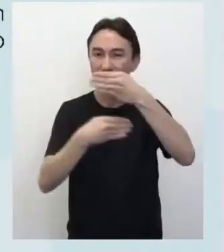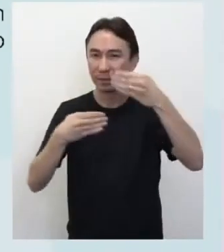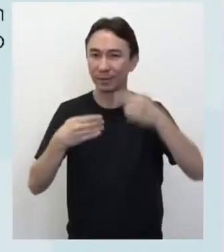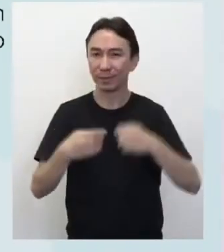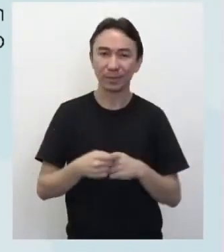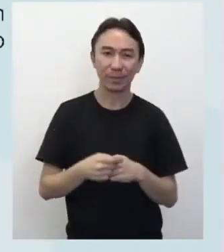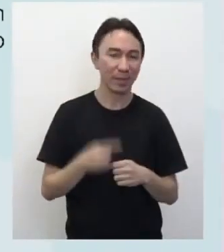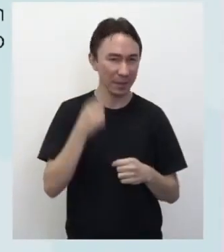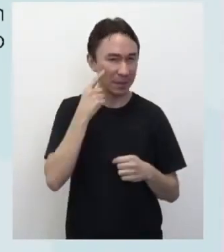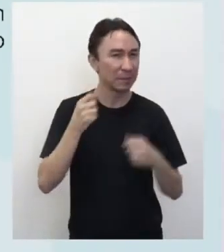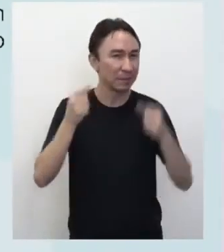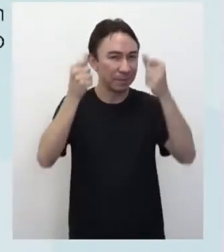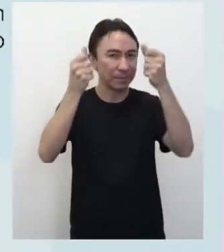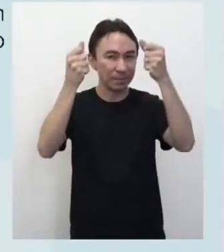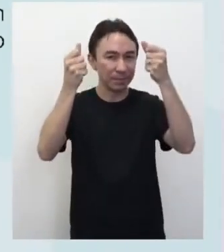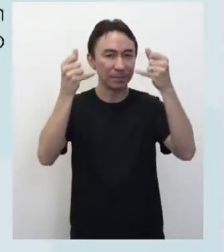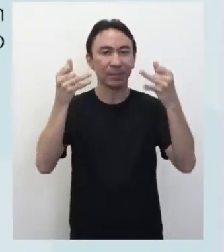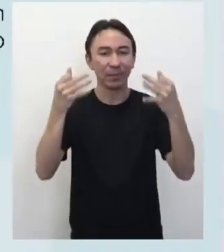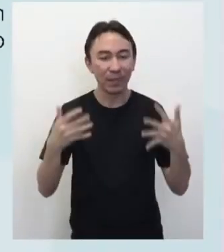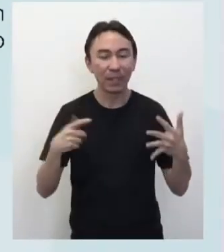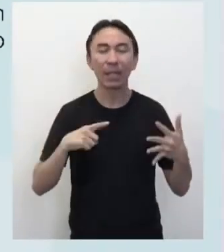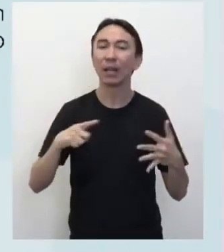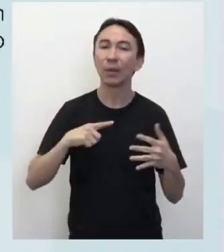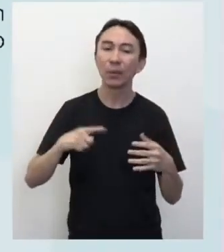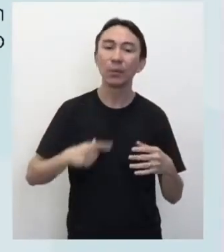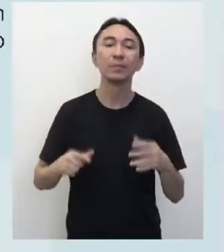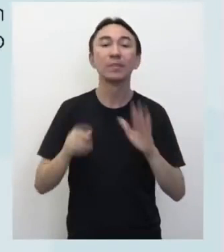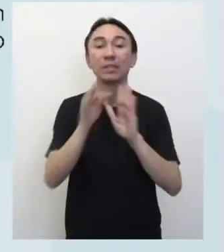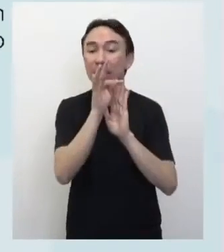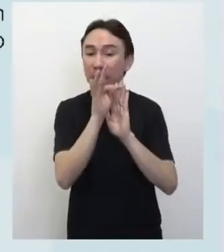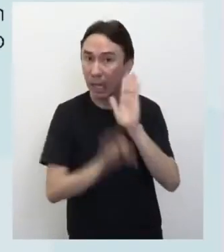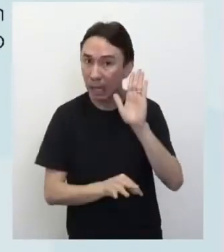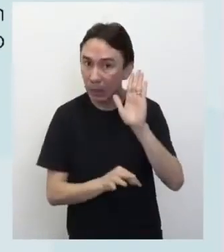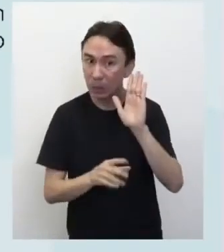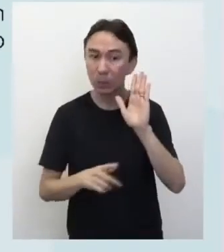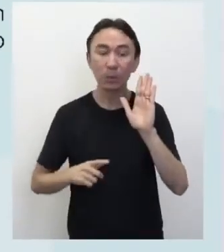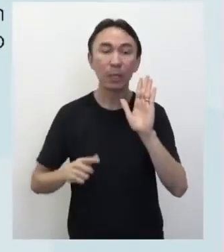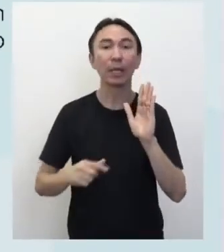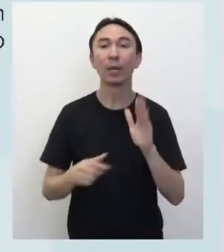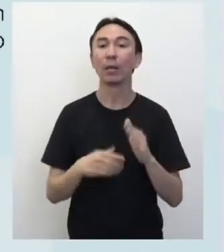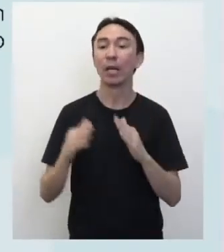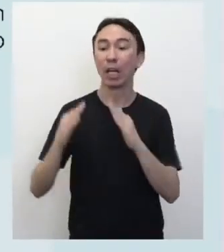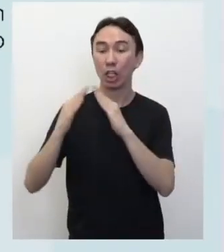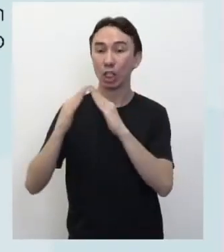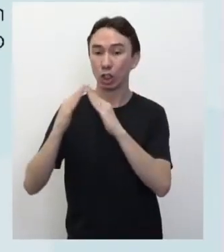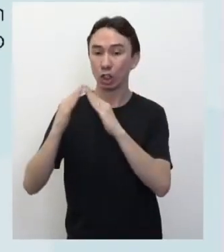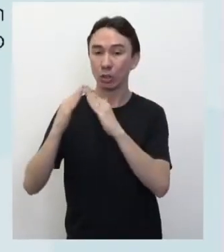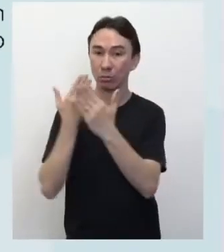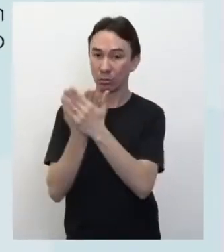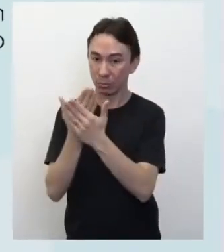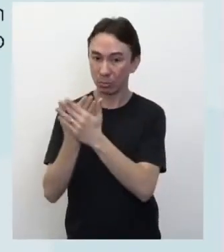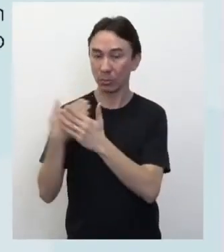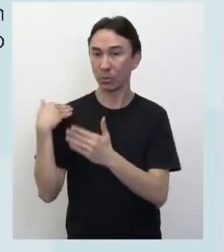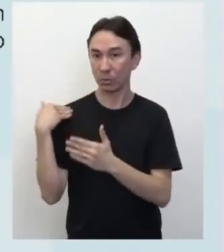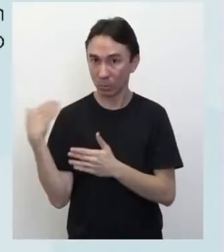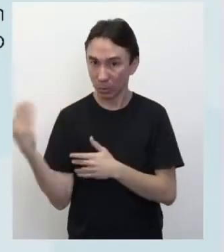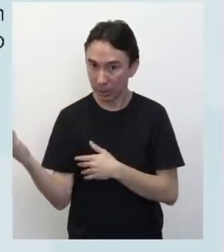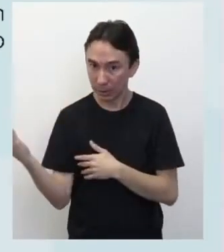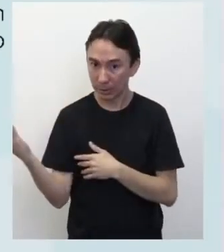vou descrever as imagens. A gente tem o texto embaixo, uma imagem à direita que é da escola Maria do Carmo